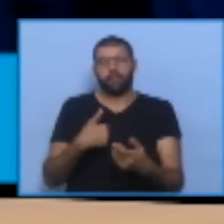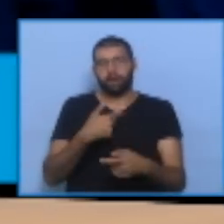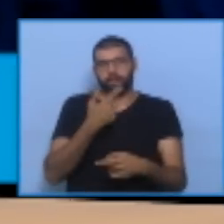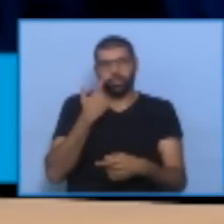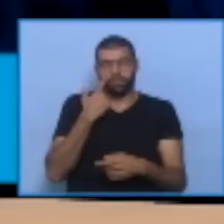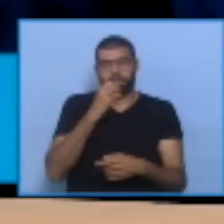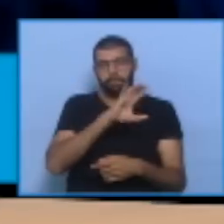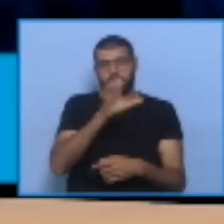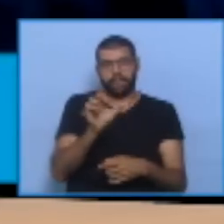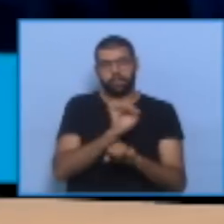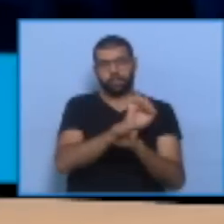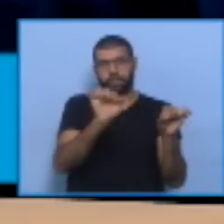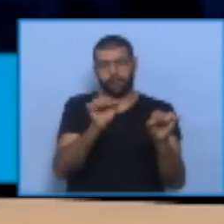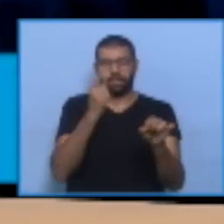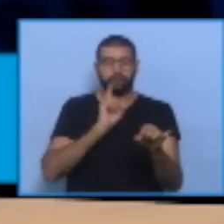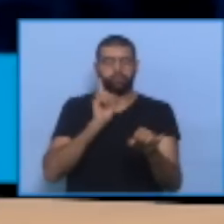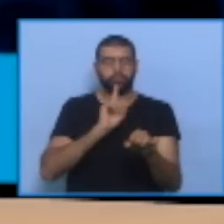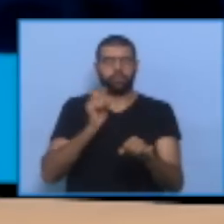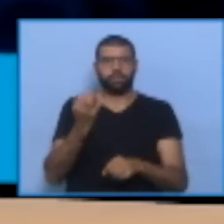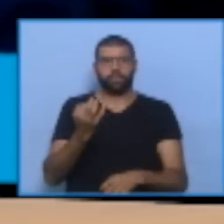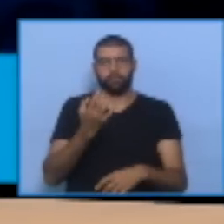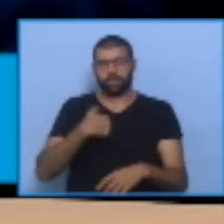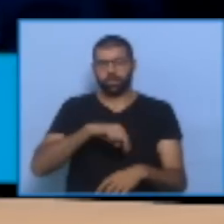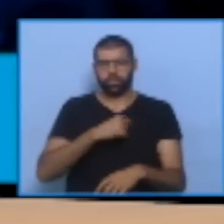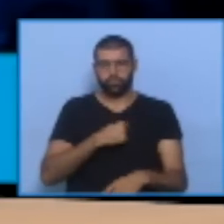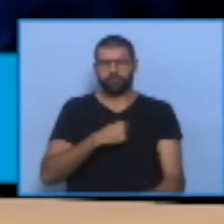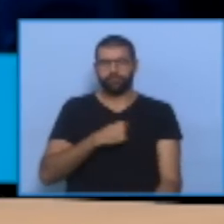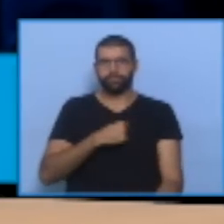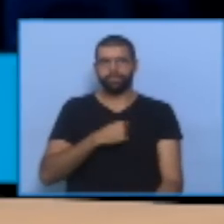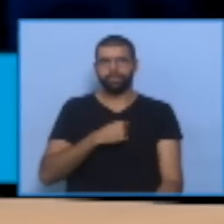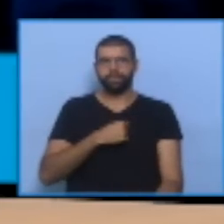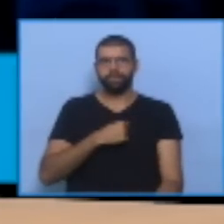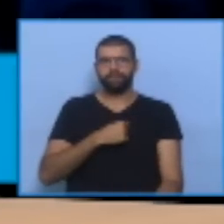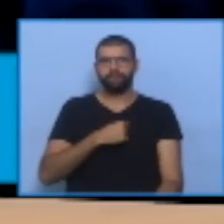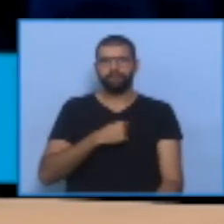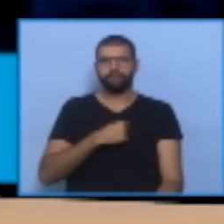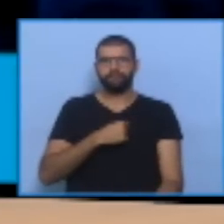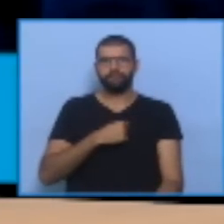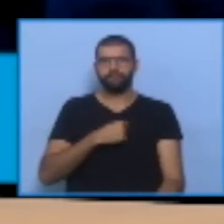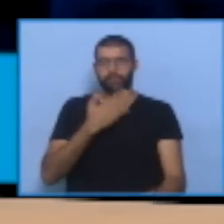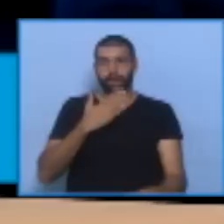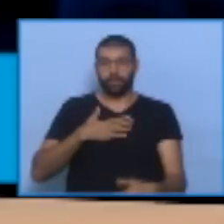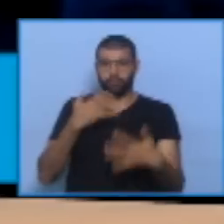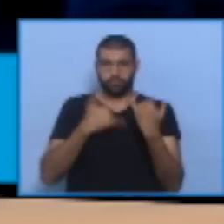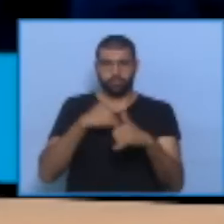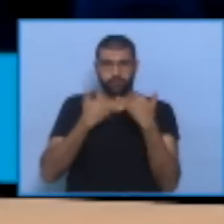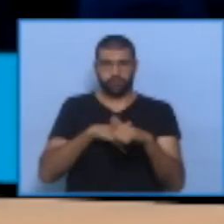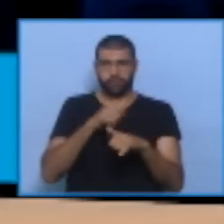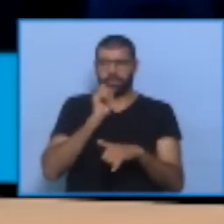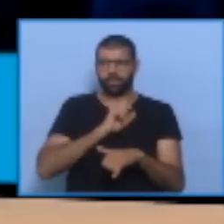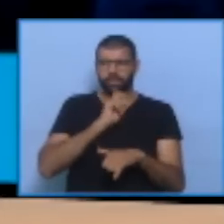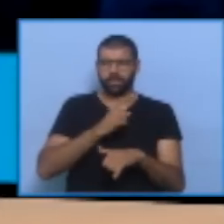experiência destes países é muito importante e para nós traz a alegria de